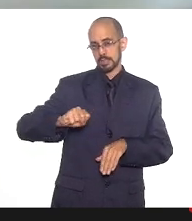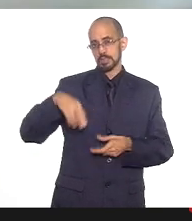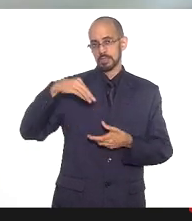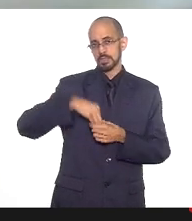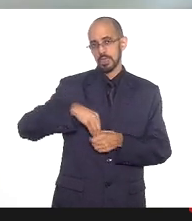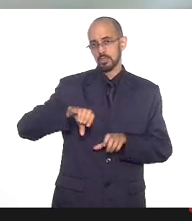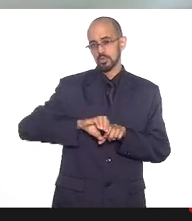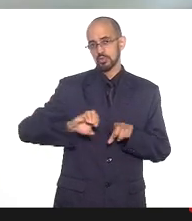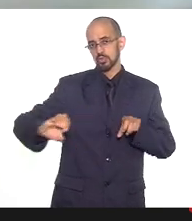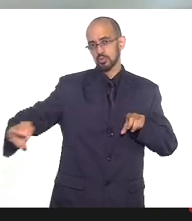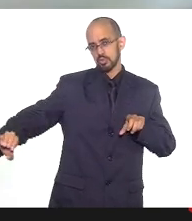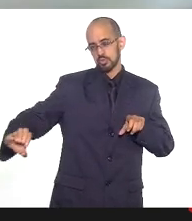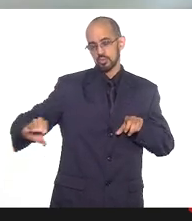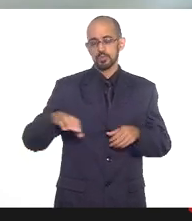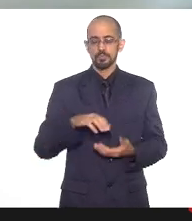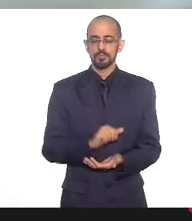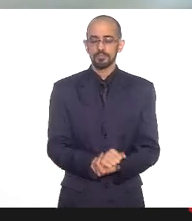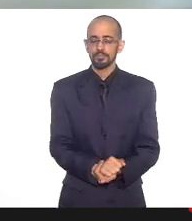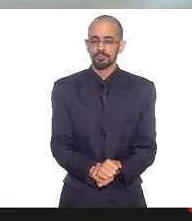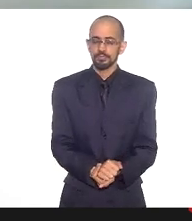da Rota 1 e da Rota 2.